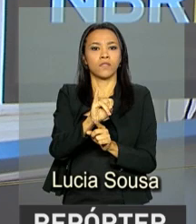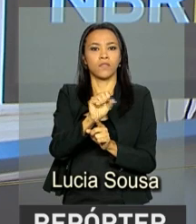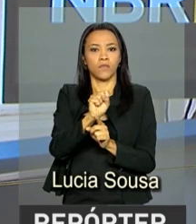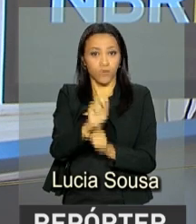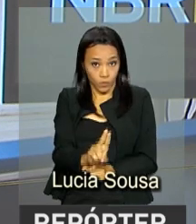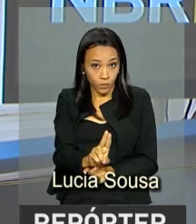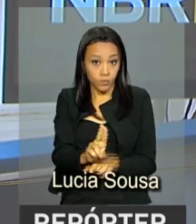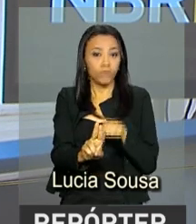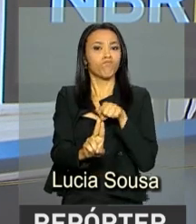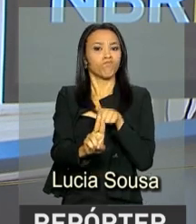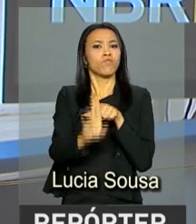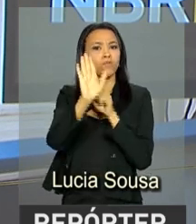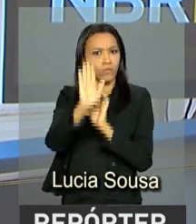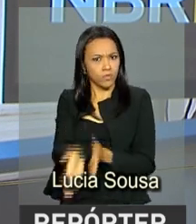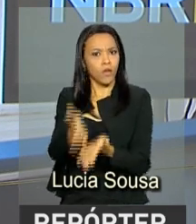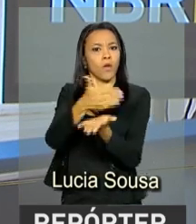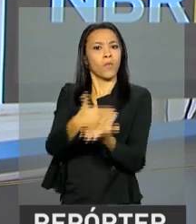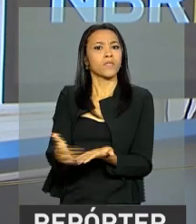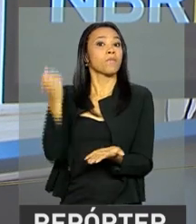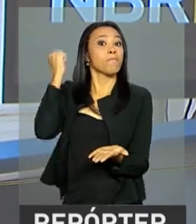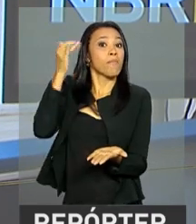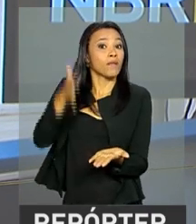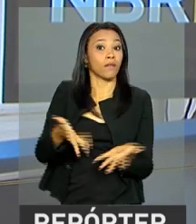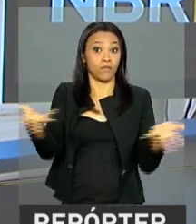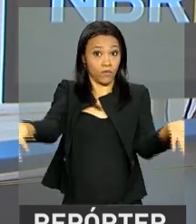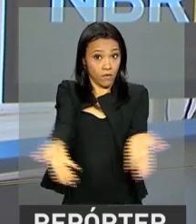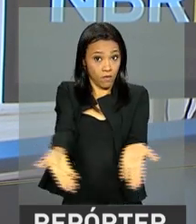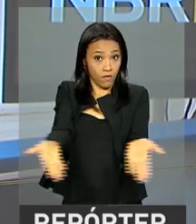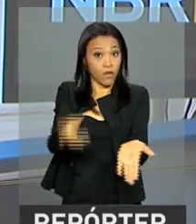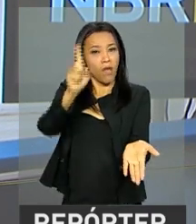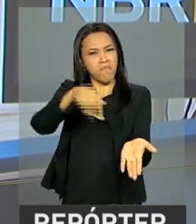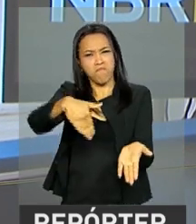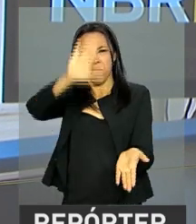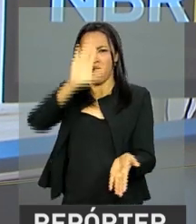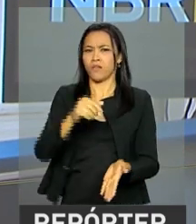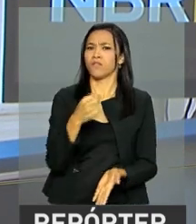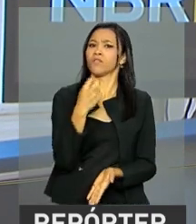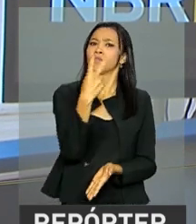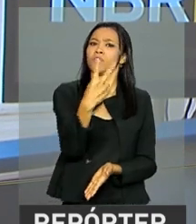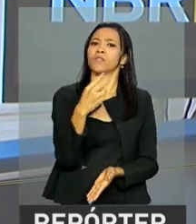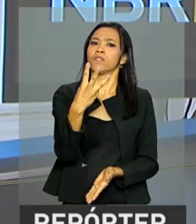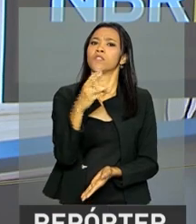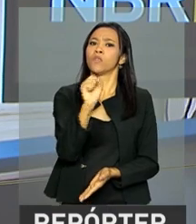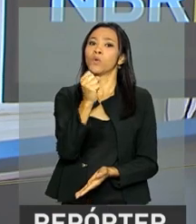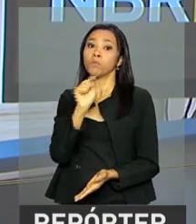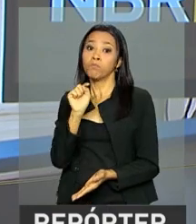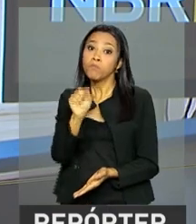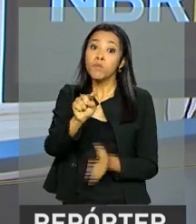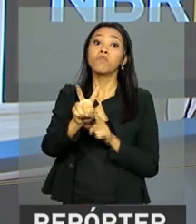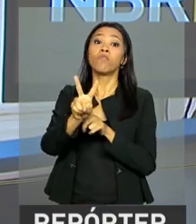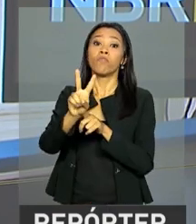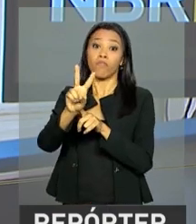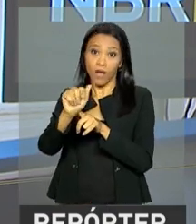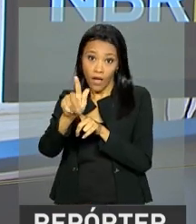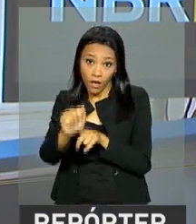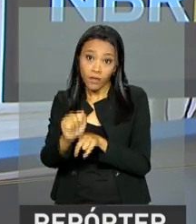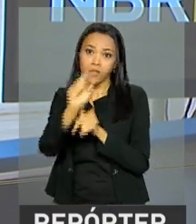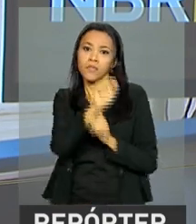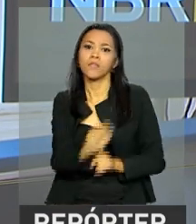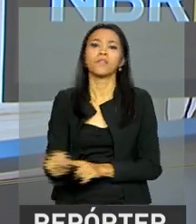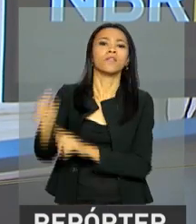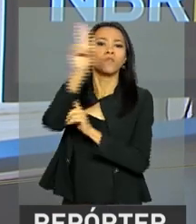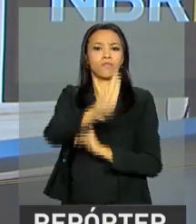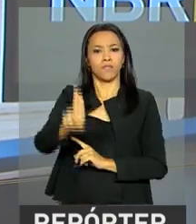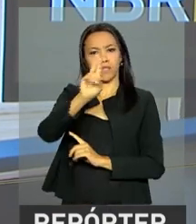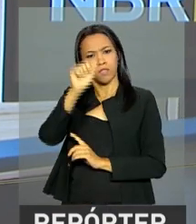seleção unificada começaram na madrugada de hoje são mais de 238.000 vagas em instituições